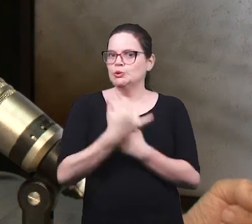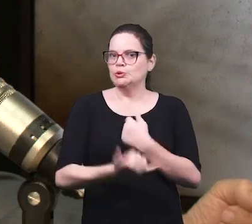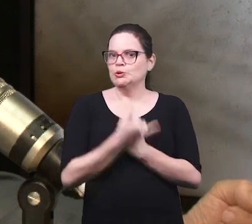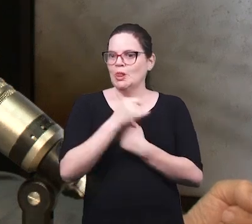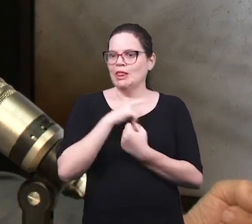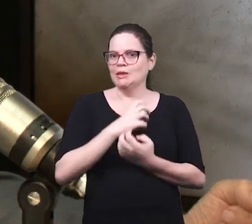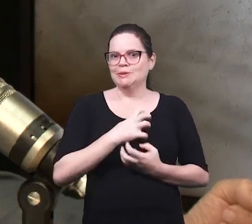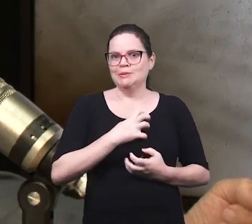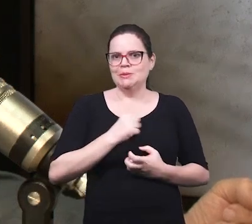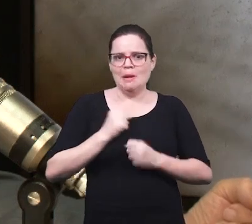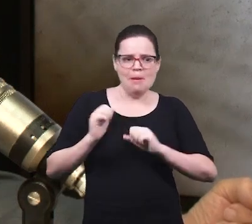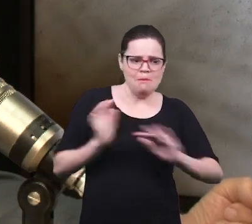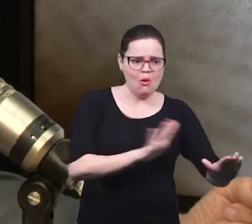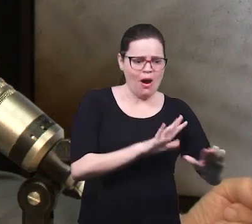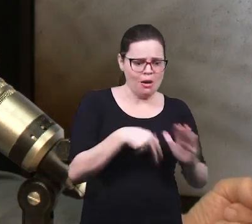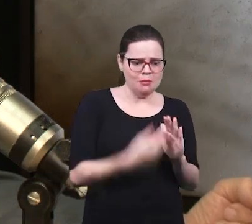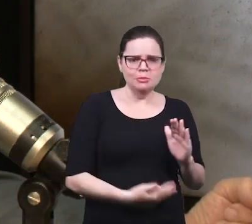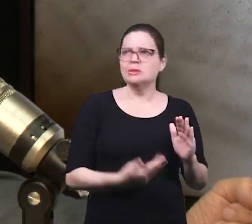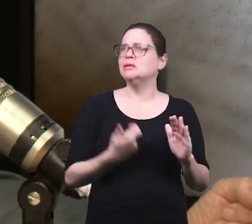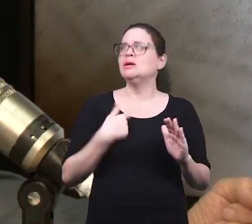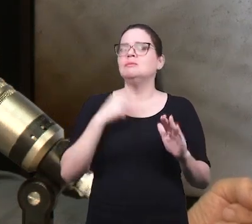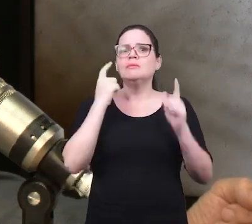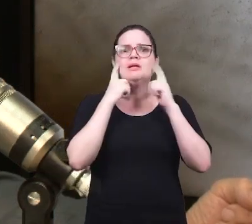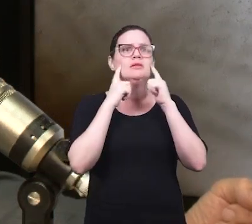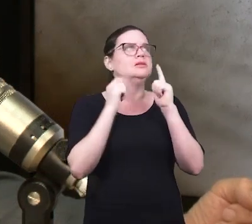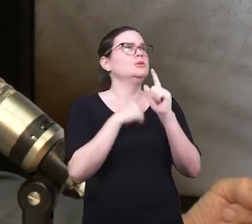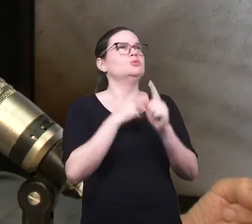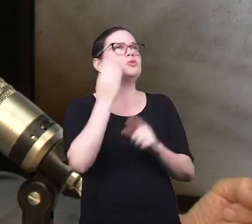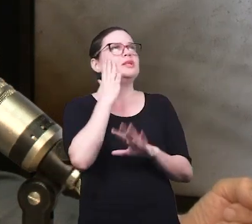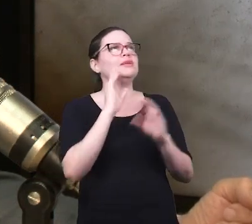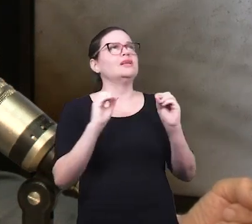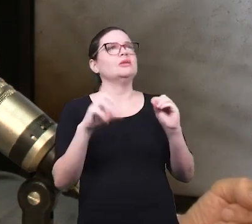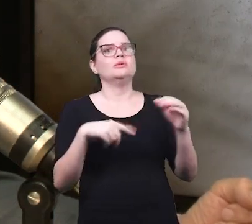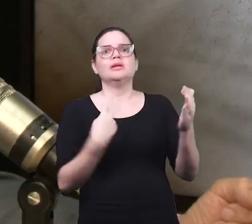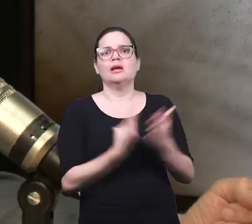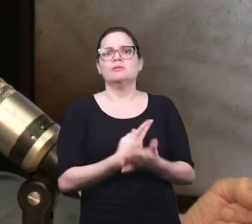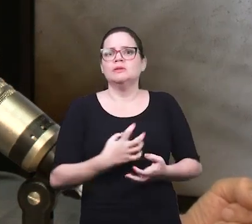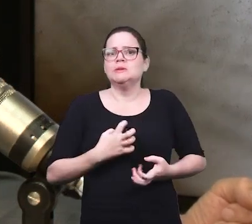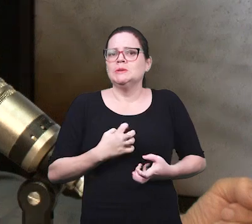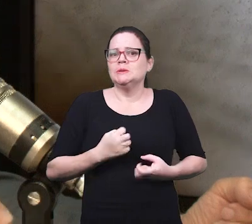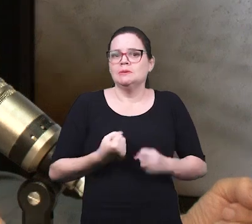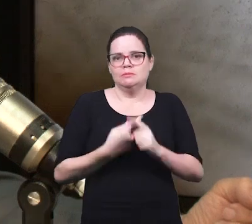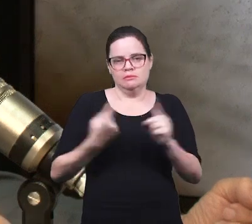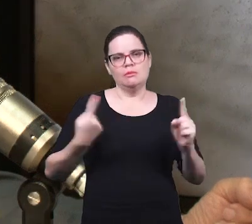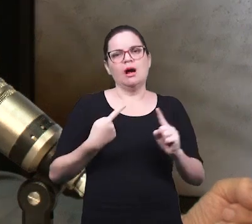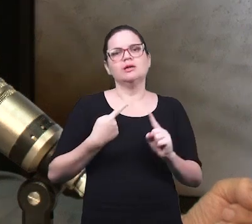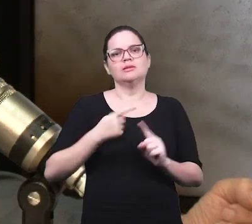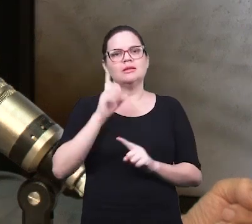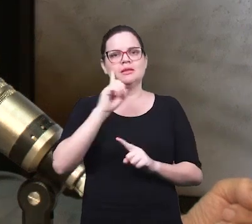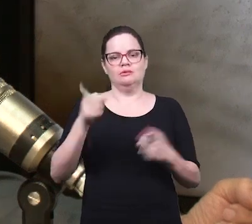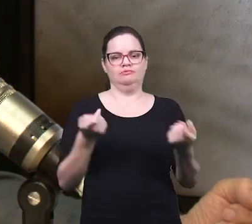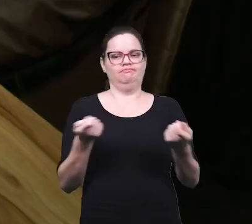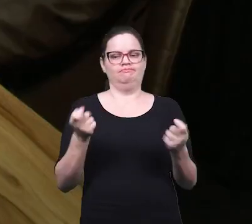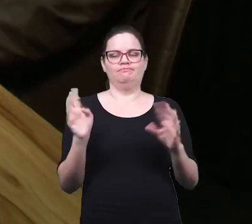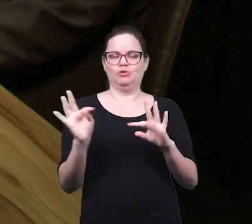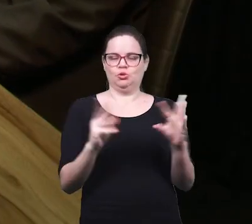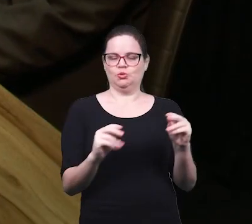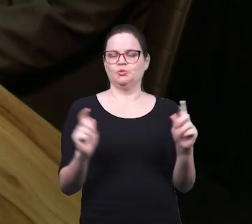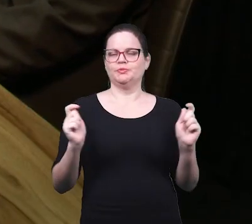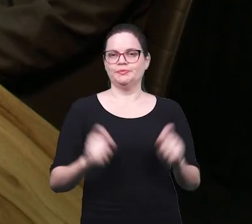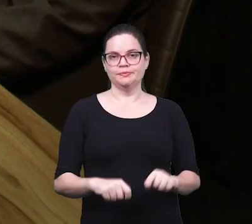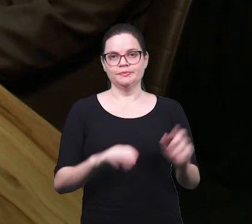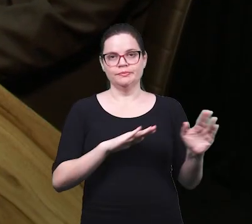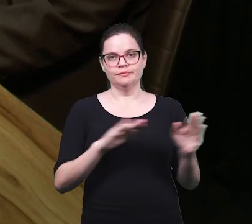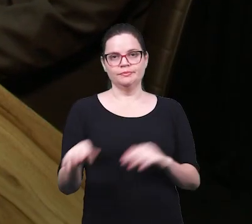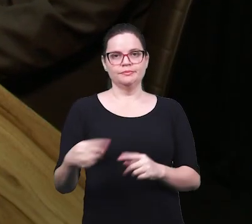traição, e agora dentro de uma cova, não entendendo por que tudo estava acontecendo, mas Deus tinha ali um propósito. O que eu